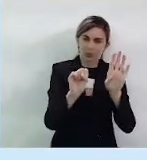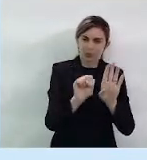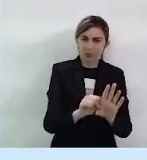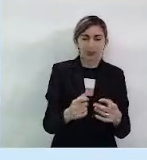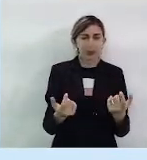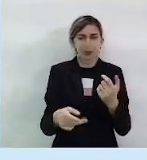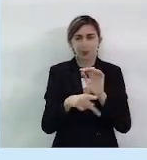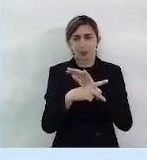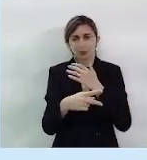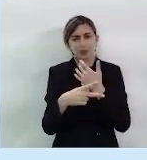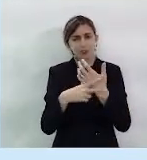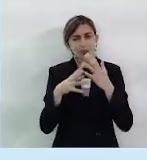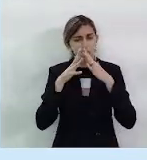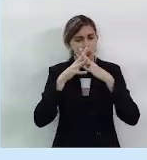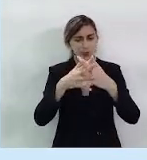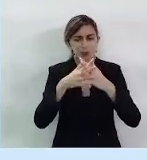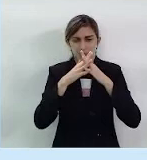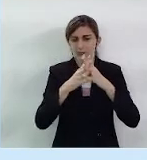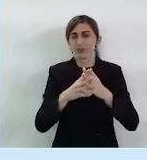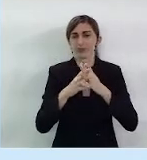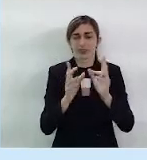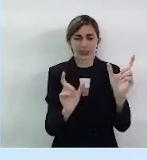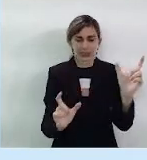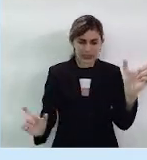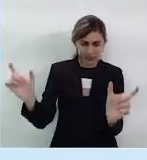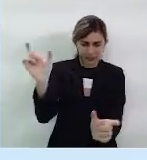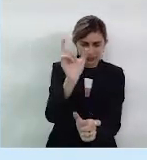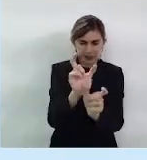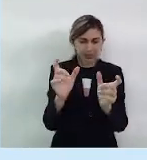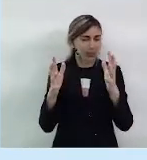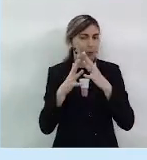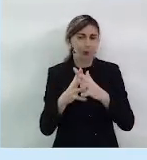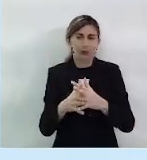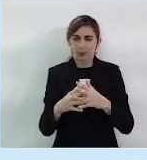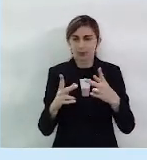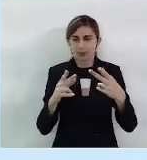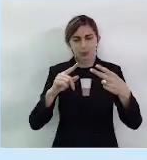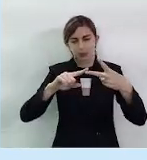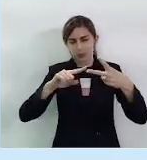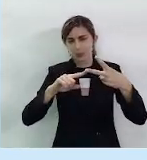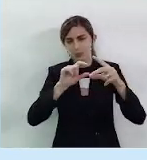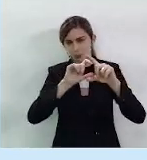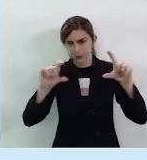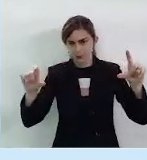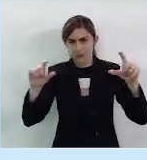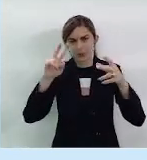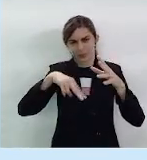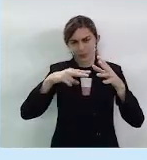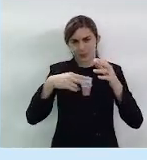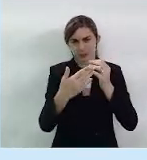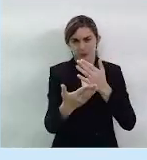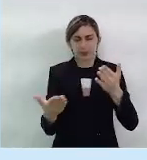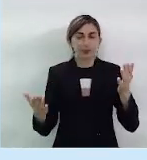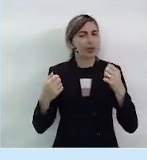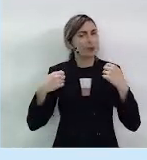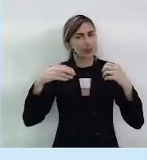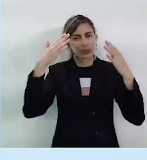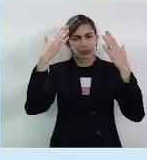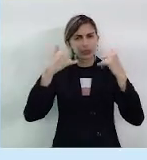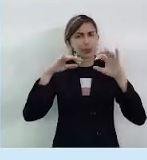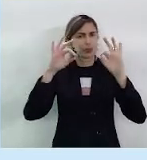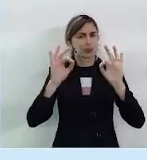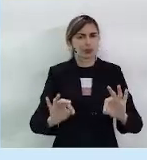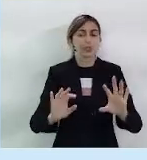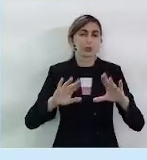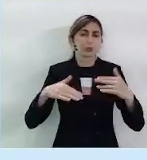verbo vai causar uma confusão gigantesca, como nesse segundo exemplo que eu acabei de ler para vocês. A gente precisa saber realmente